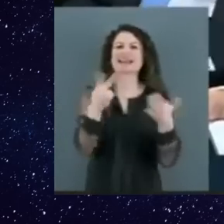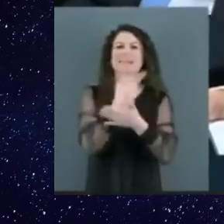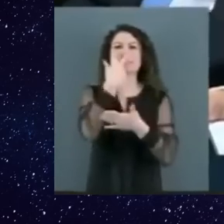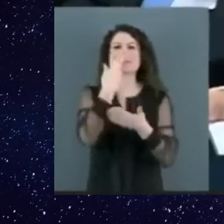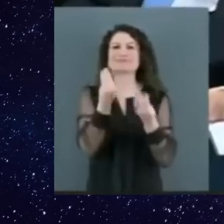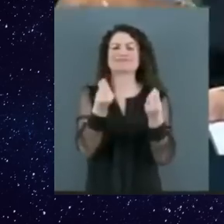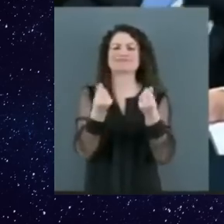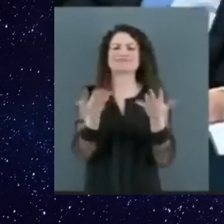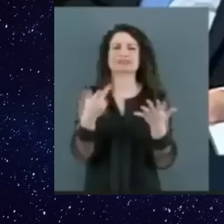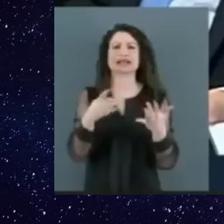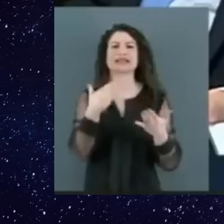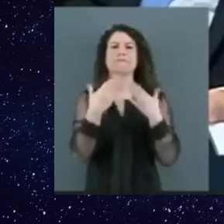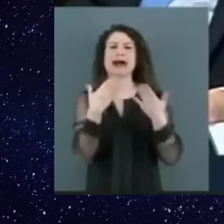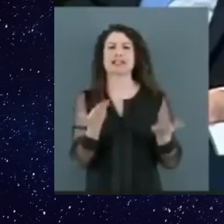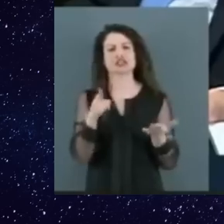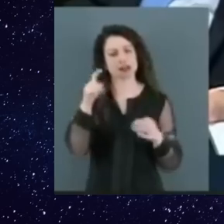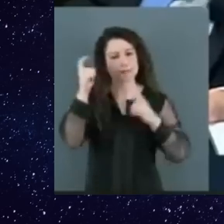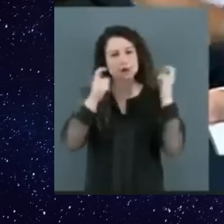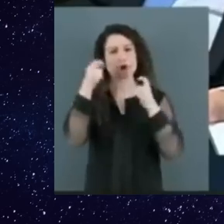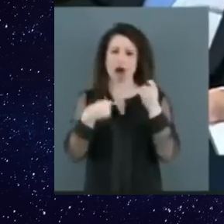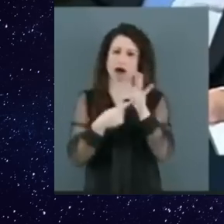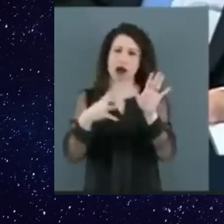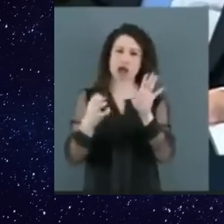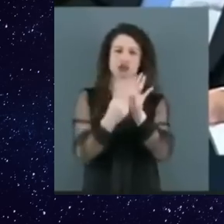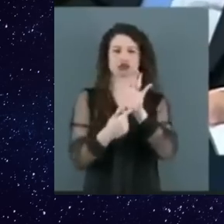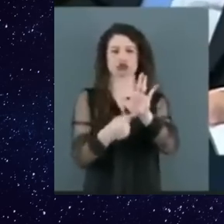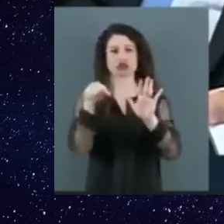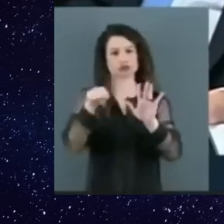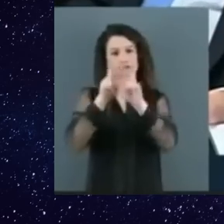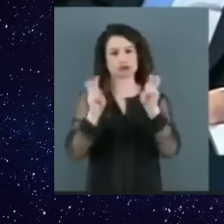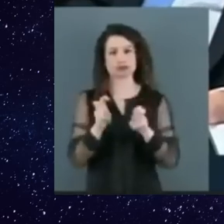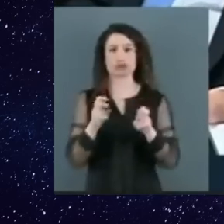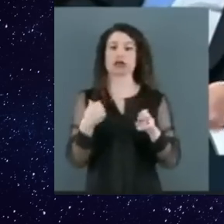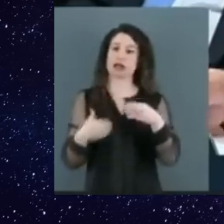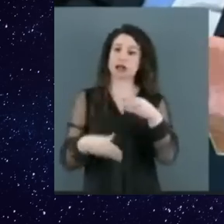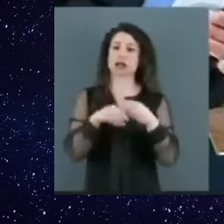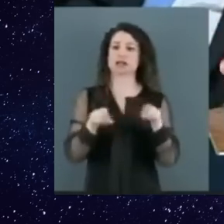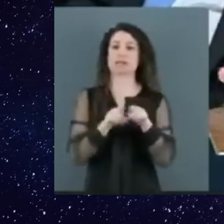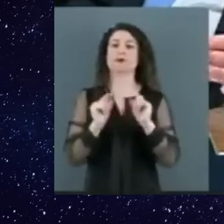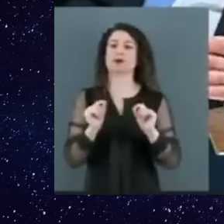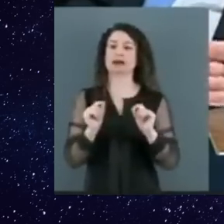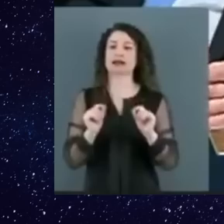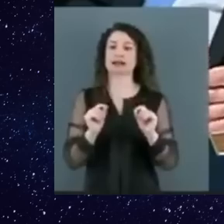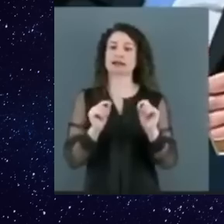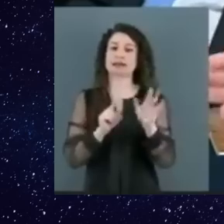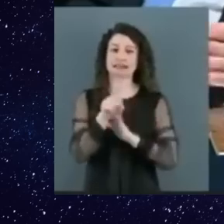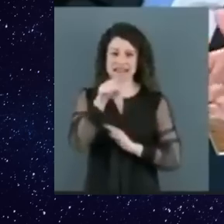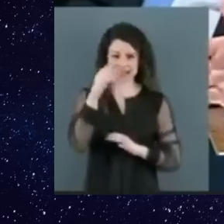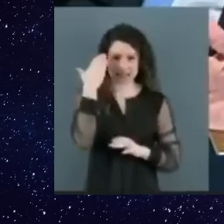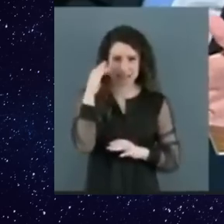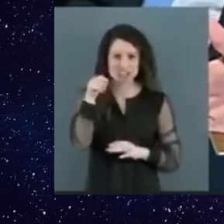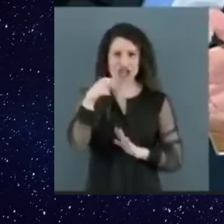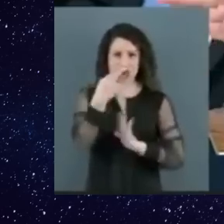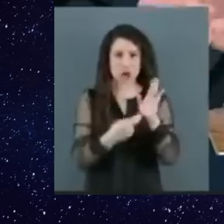minha preocupação. Obrigado aí pela sua participação. E aqui eu registro esse ponto e indago daí a Vossa Excelência se não entende que essa regulação tem que ser